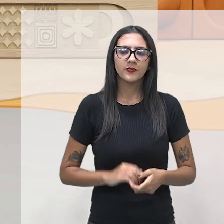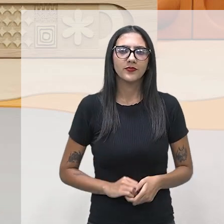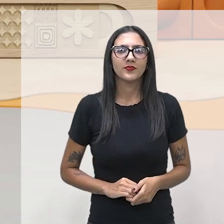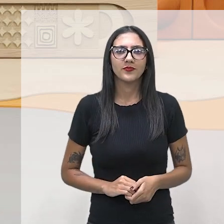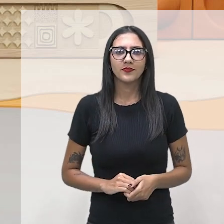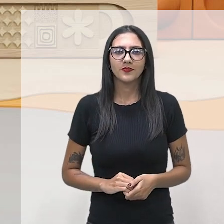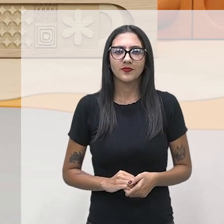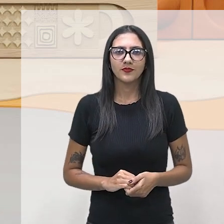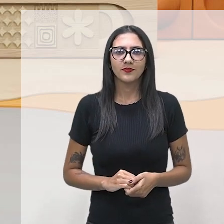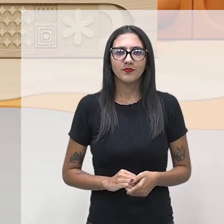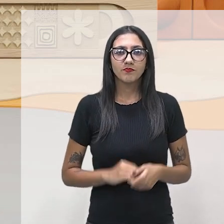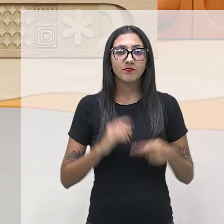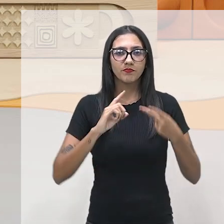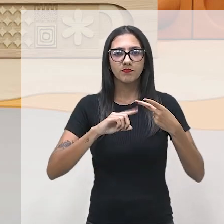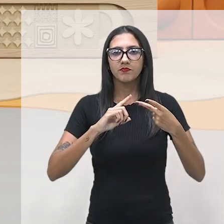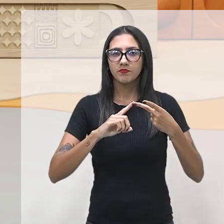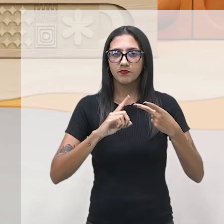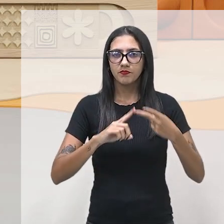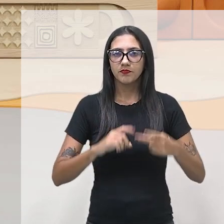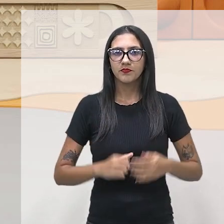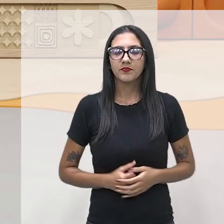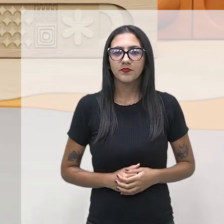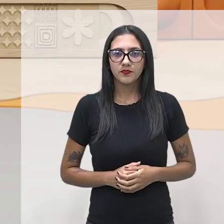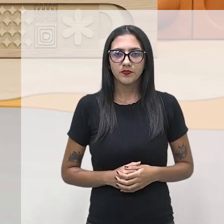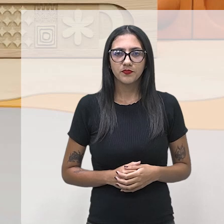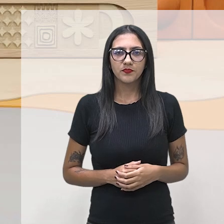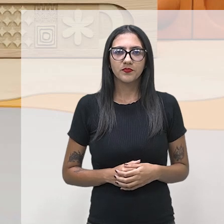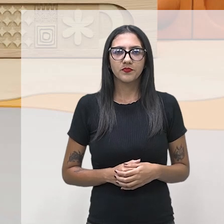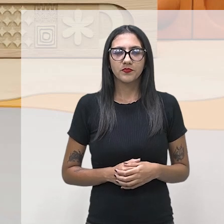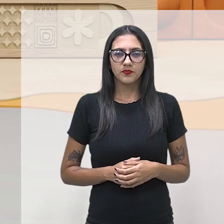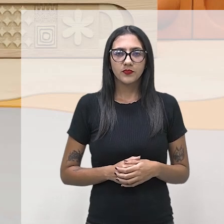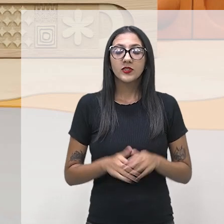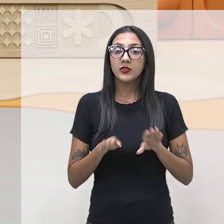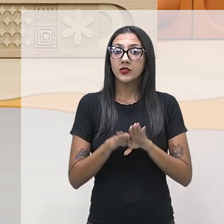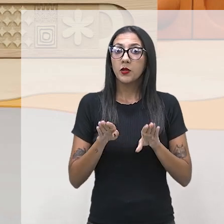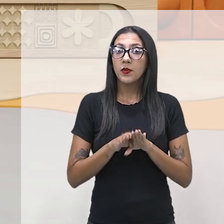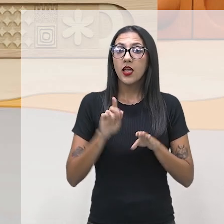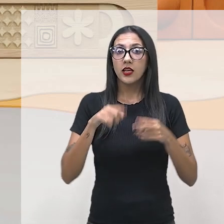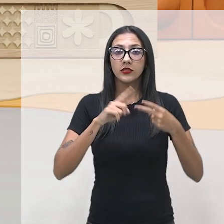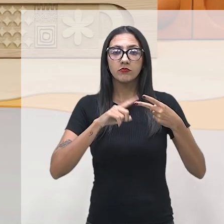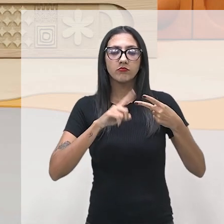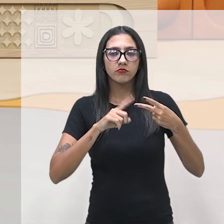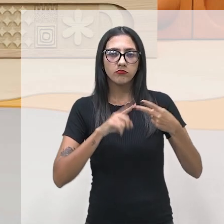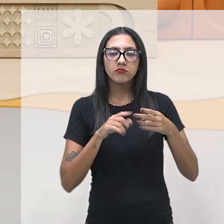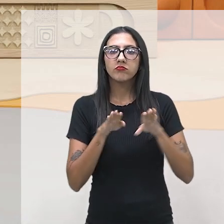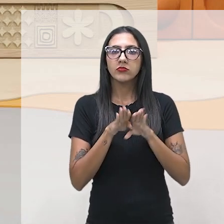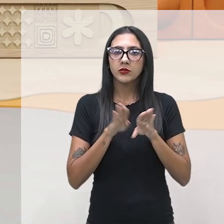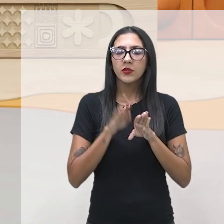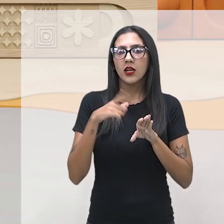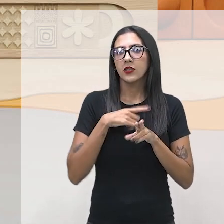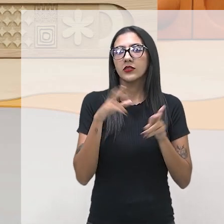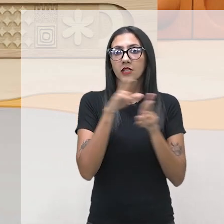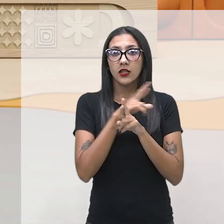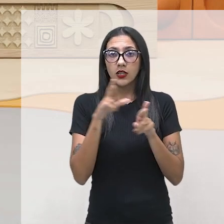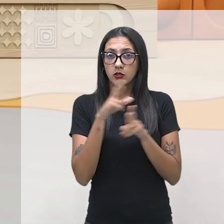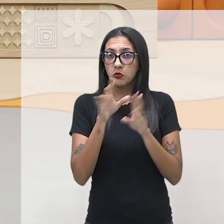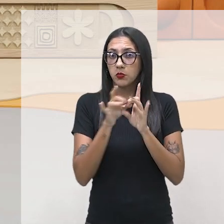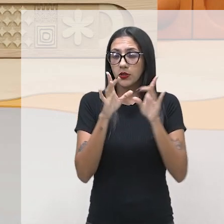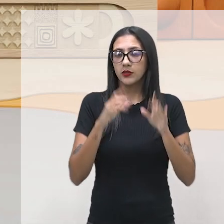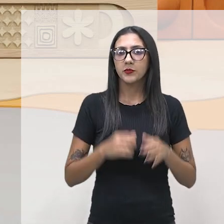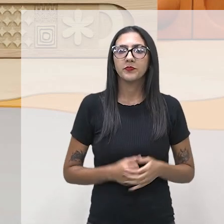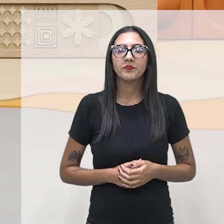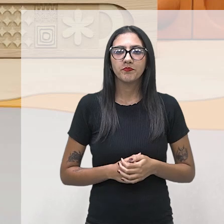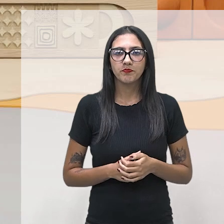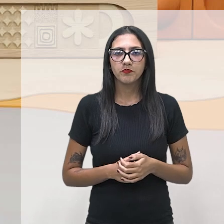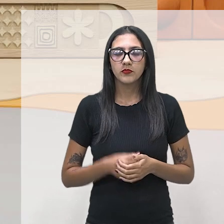então, a outra lei. Vamos lá, gente? Que vai nos ajudar a compreender o processo que culminou com a abolição da escravidão, que foi uma